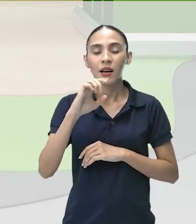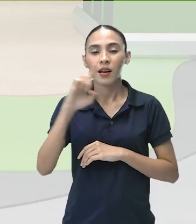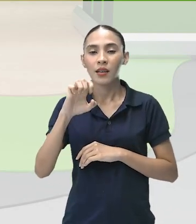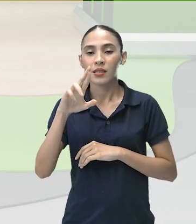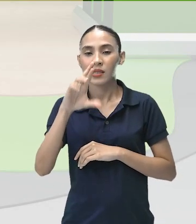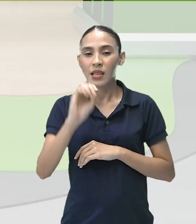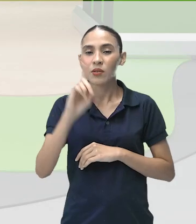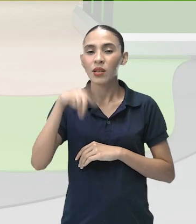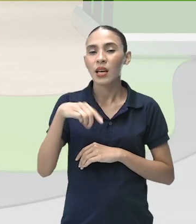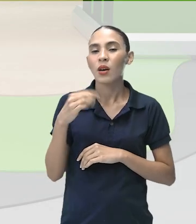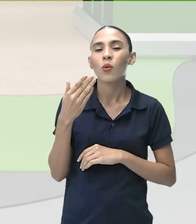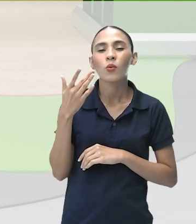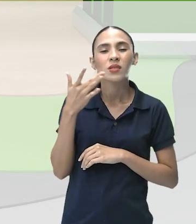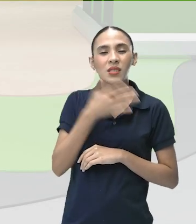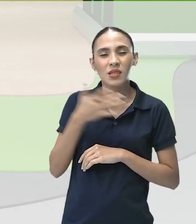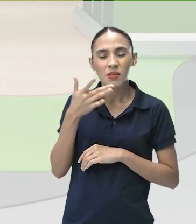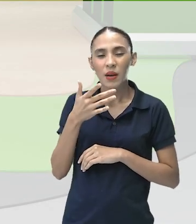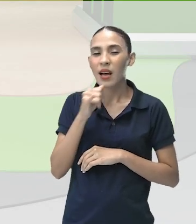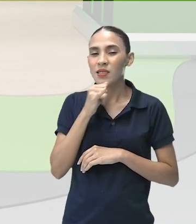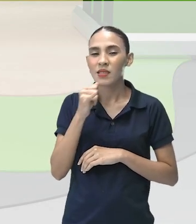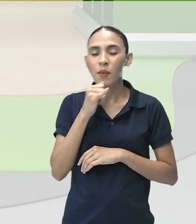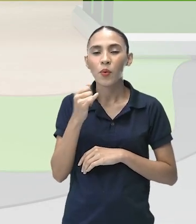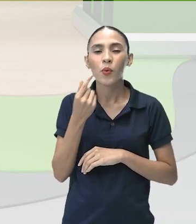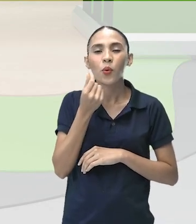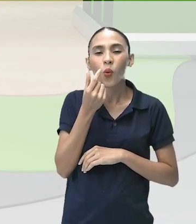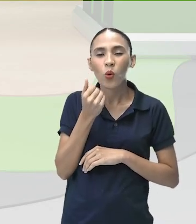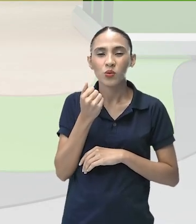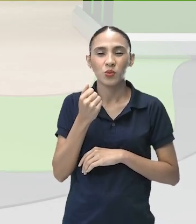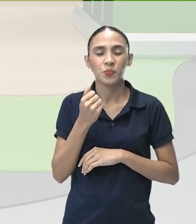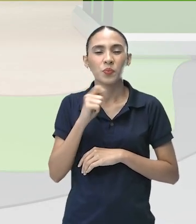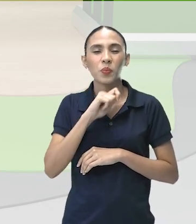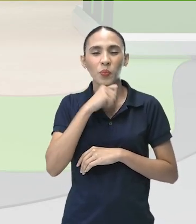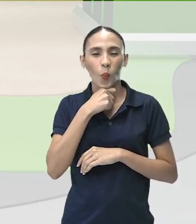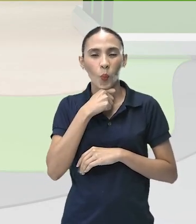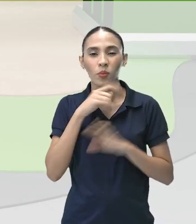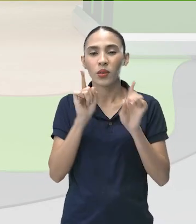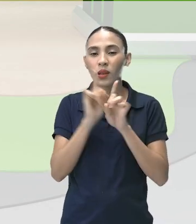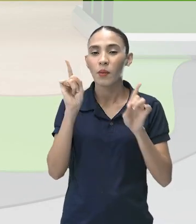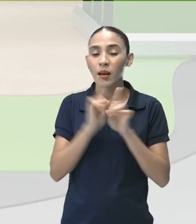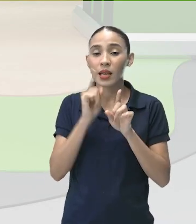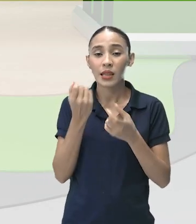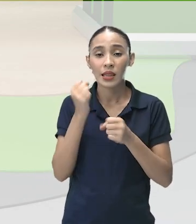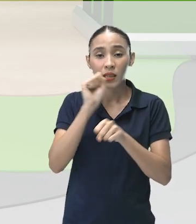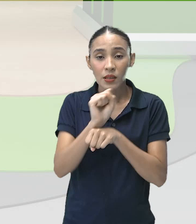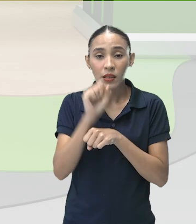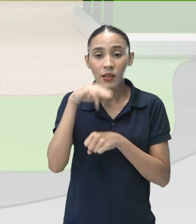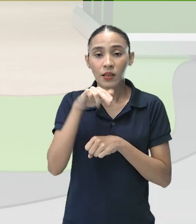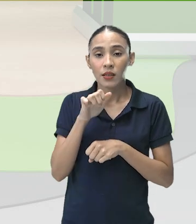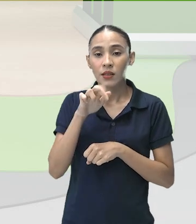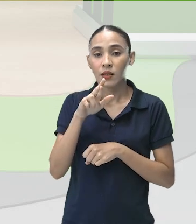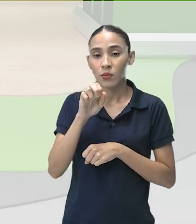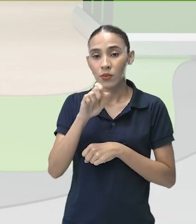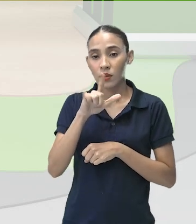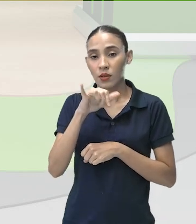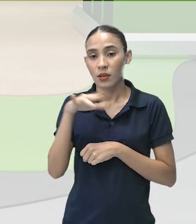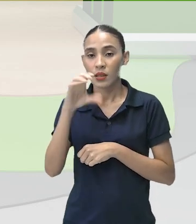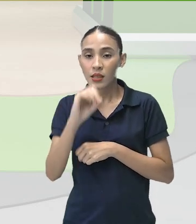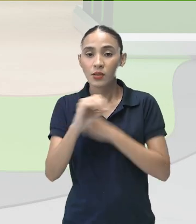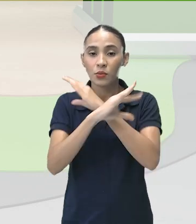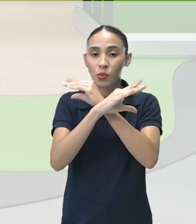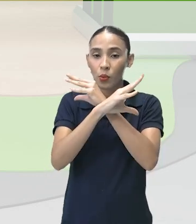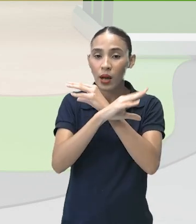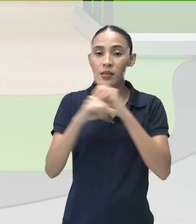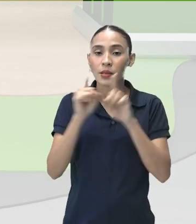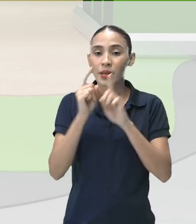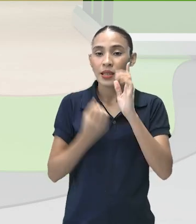apresentam um sabor amargo e uma textura escorregadia. Elas neutralizam os ácidos, formando um sal e